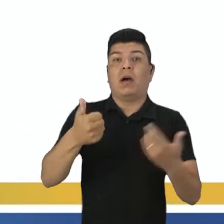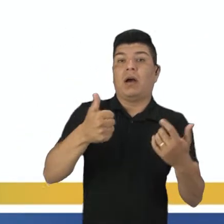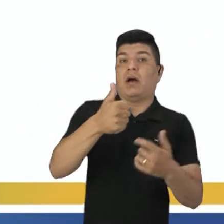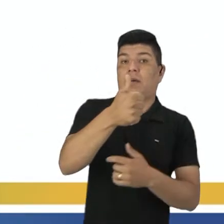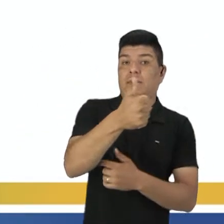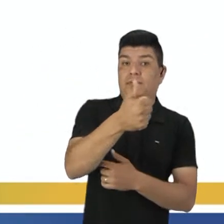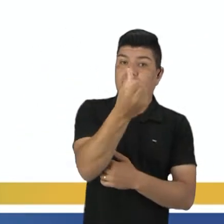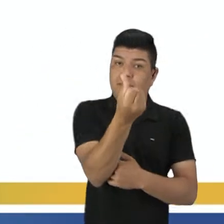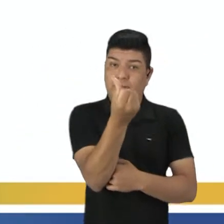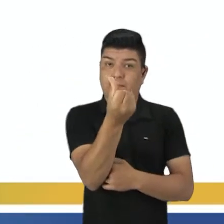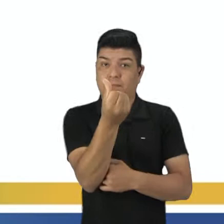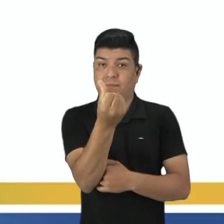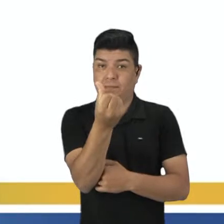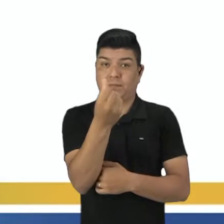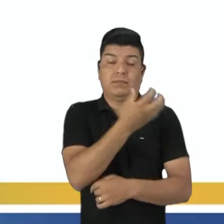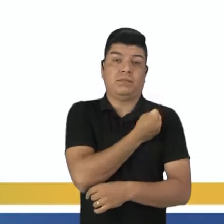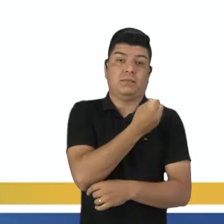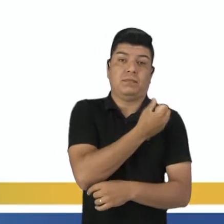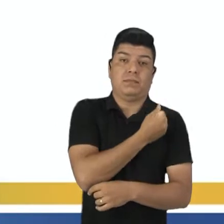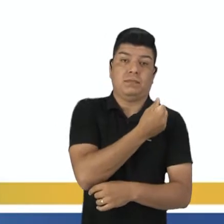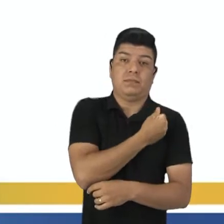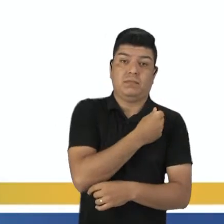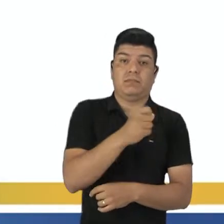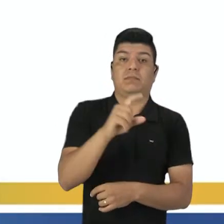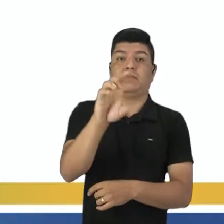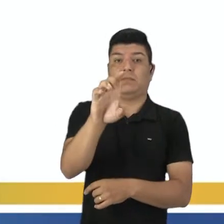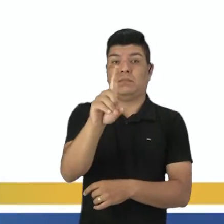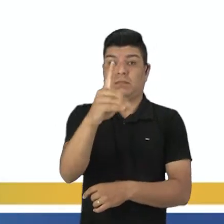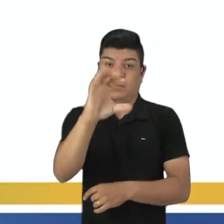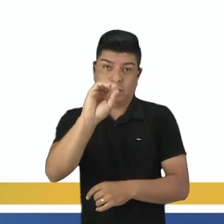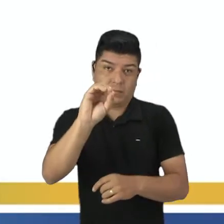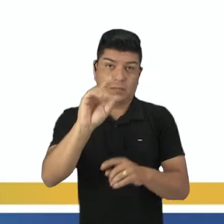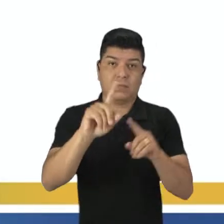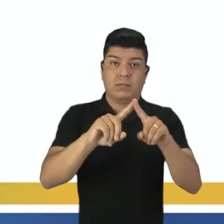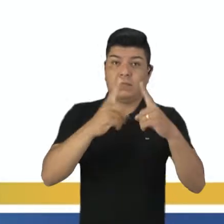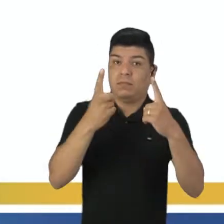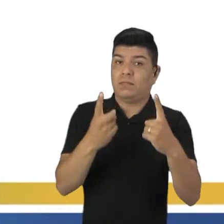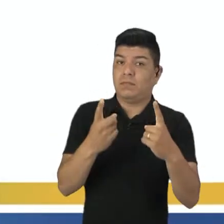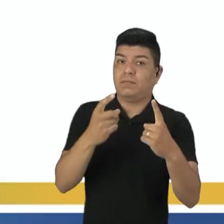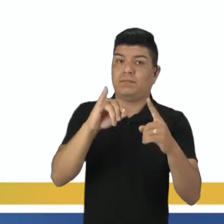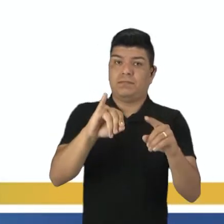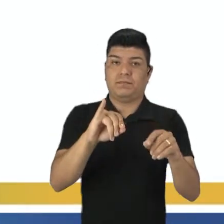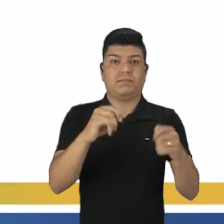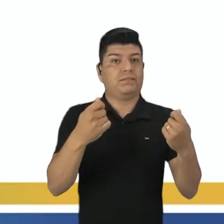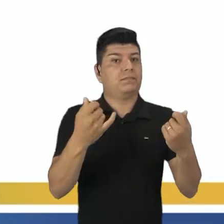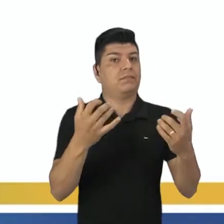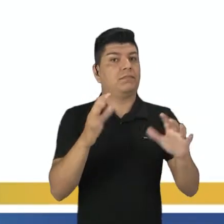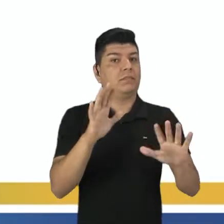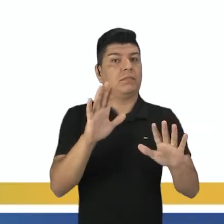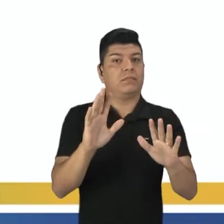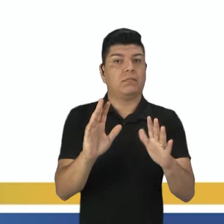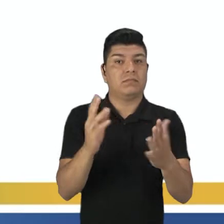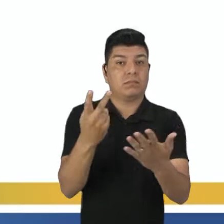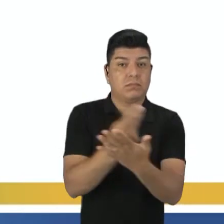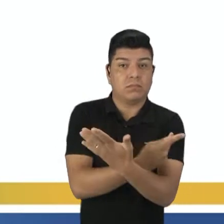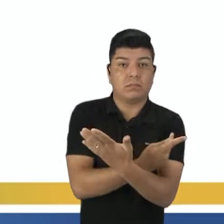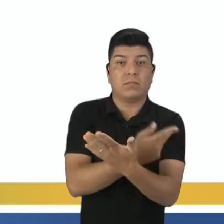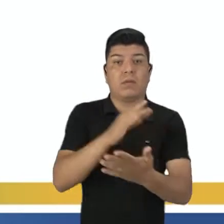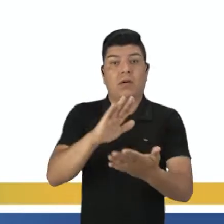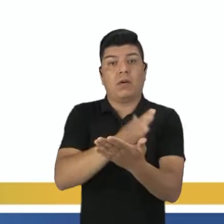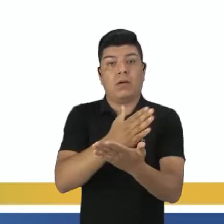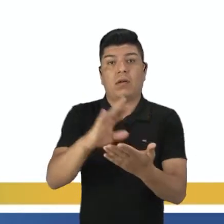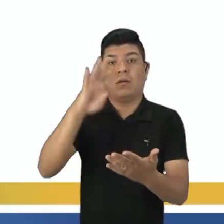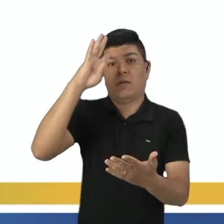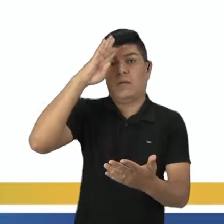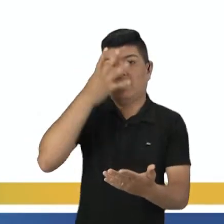Mega Sena? Já pensou se a gente pudesse prever tudo isso aí? Porém, dependendo das circunstâncias, né, alguns resultados